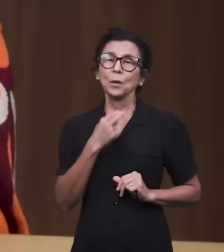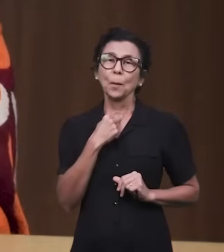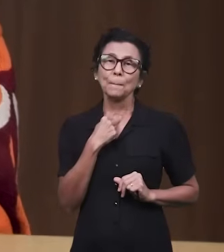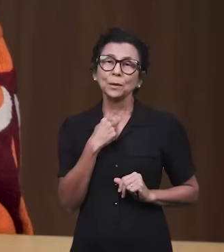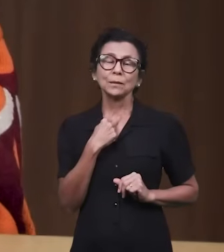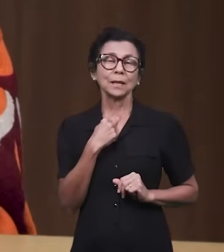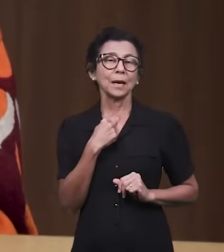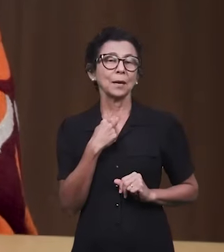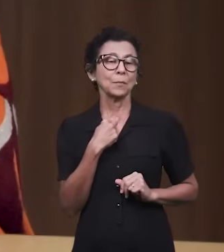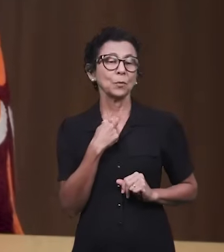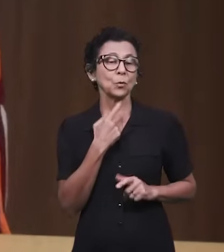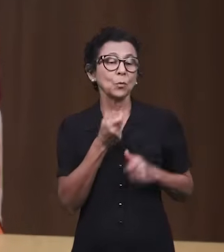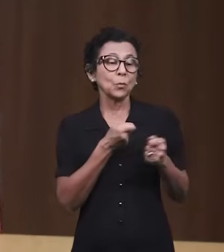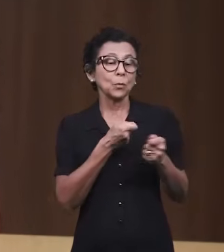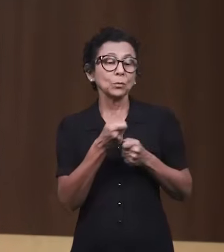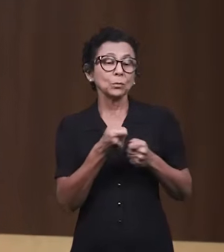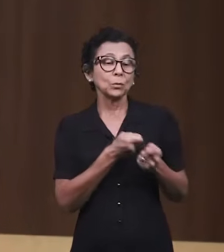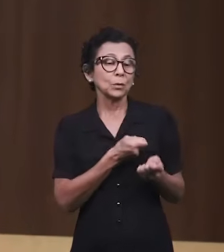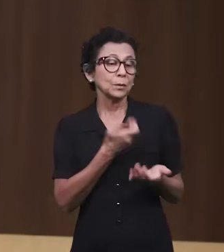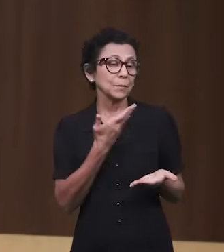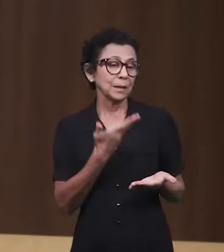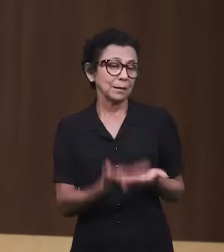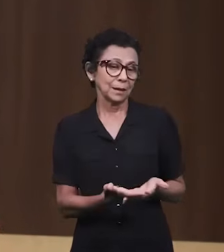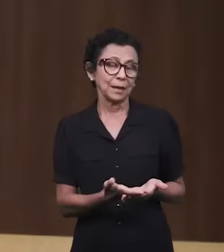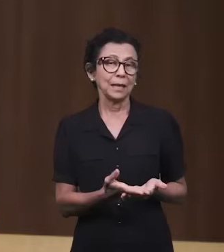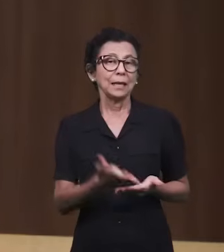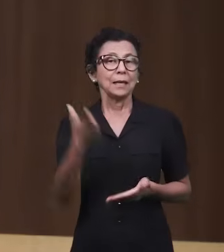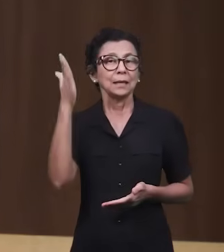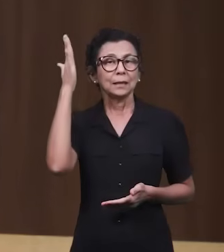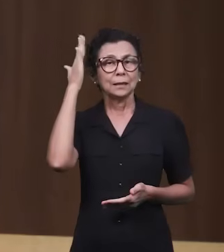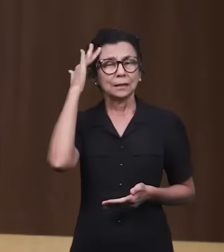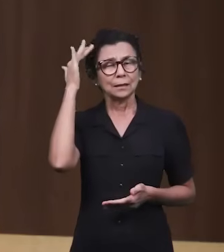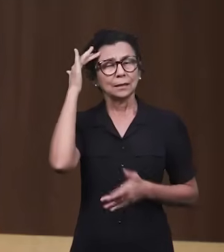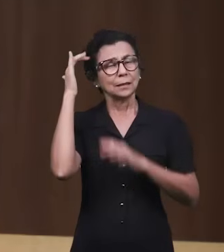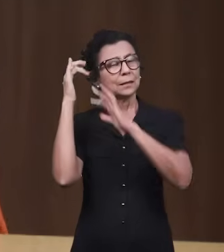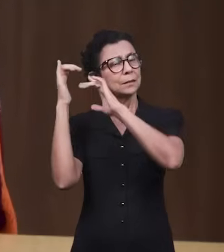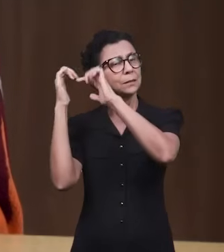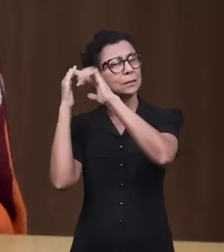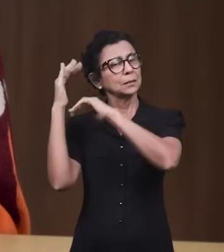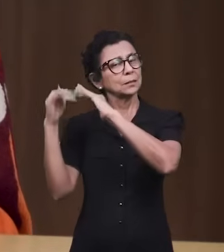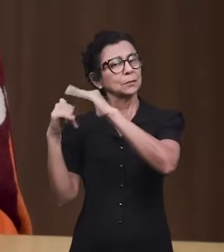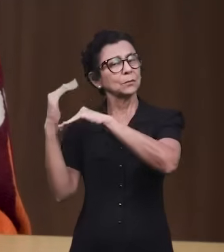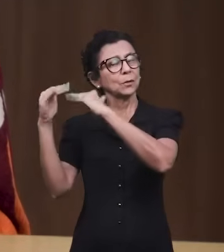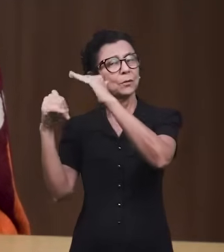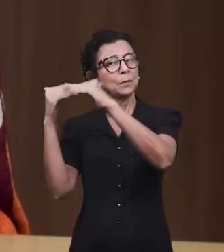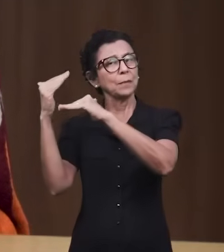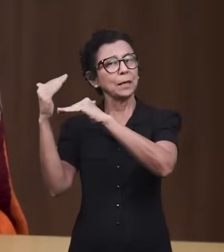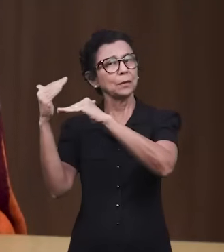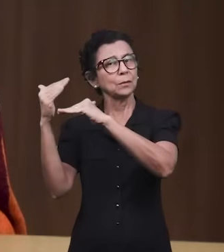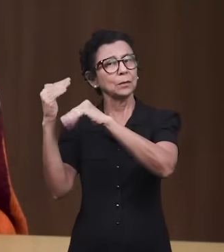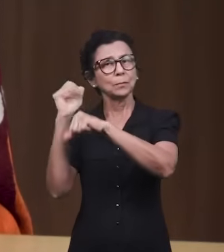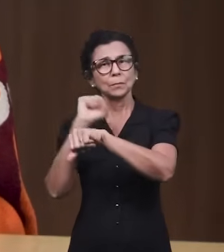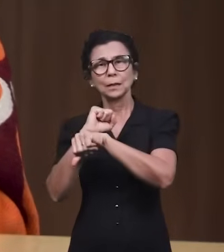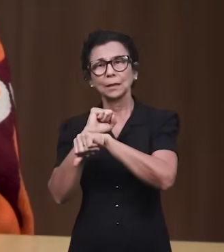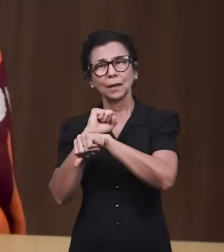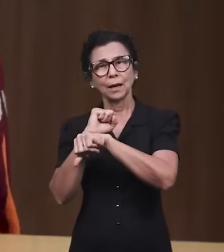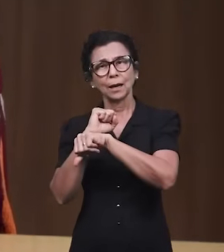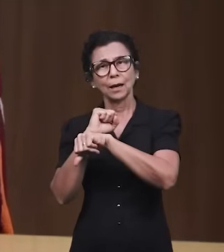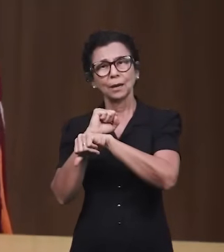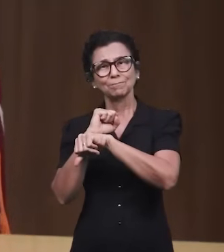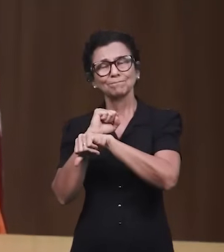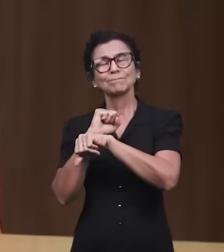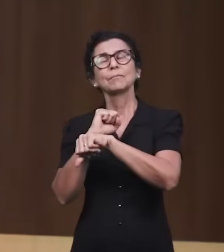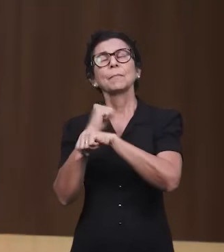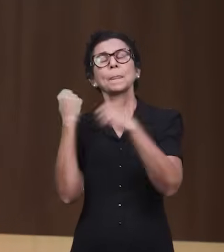que há todo um desenvolvimento cognitivo, neural, que não pode ficar adormecido, que precisa